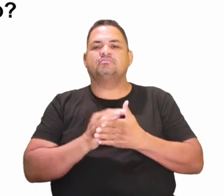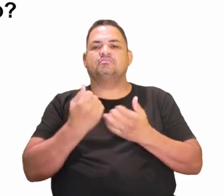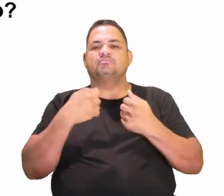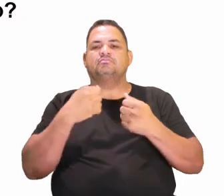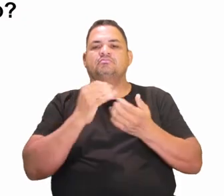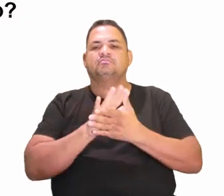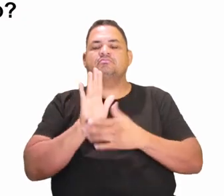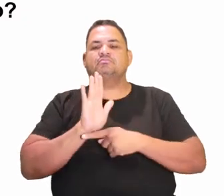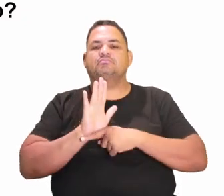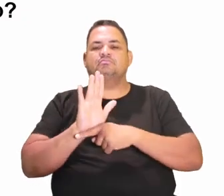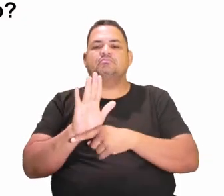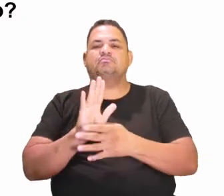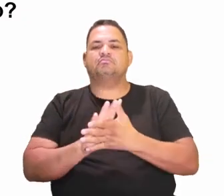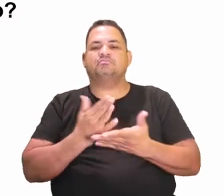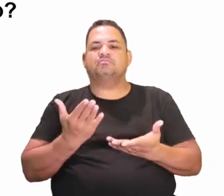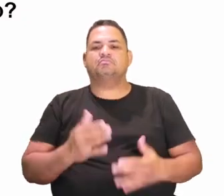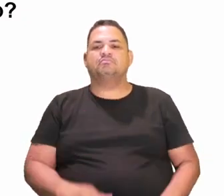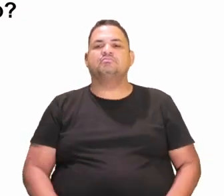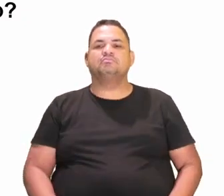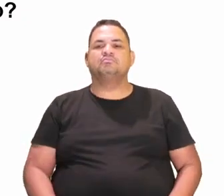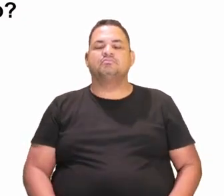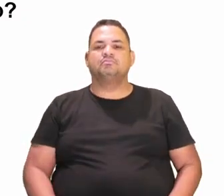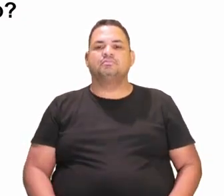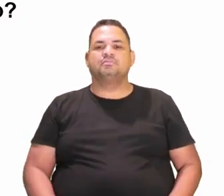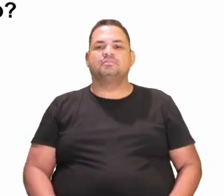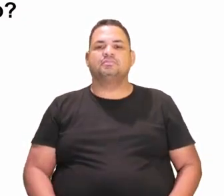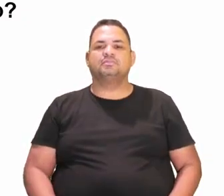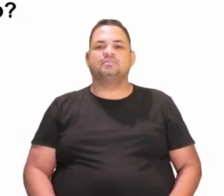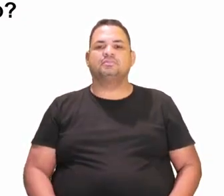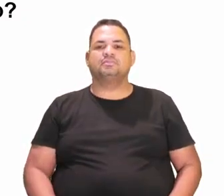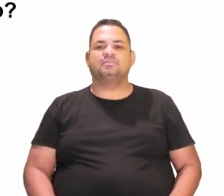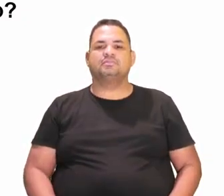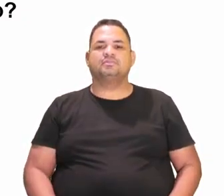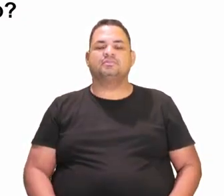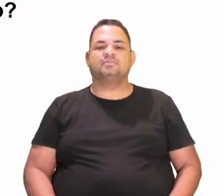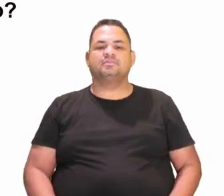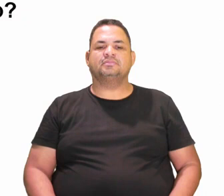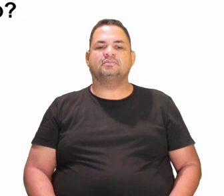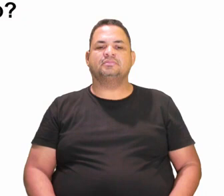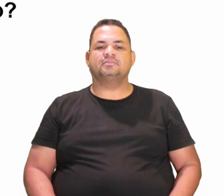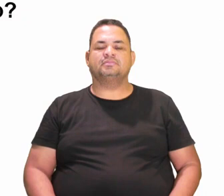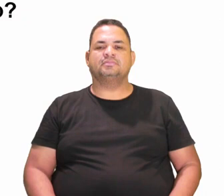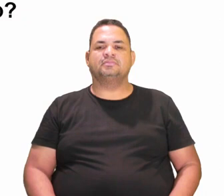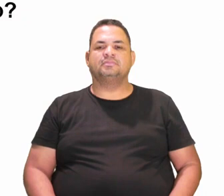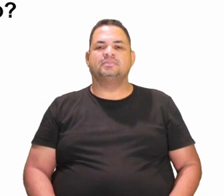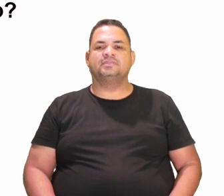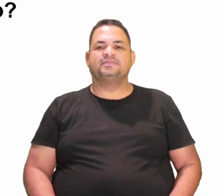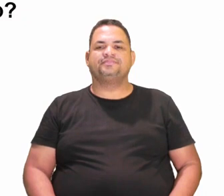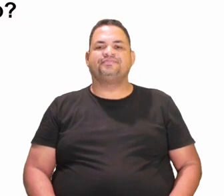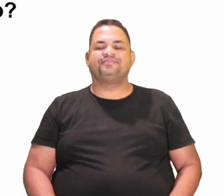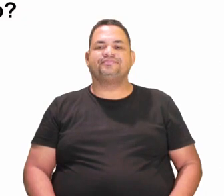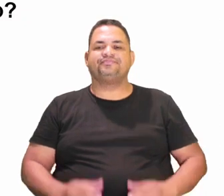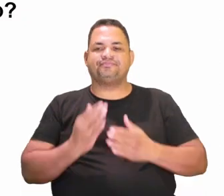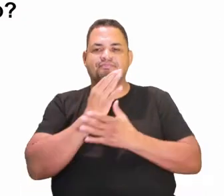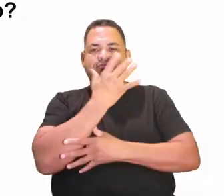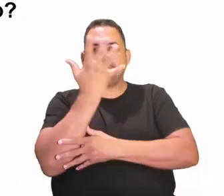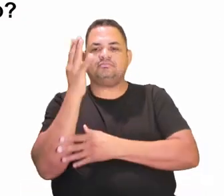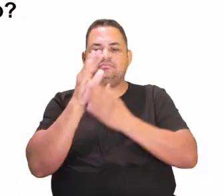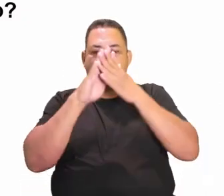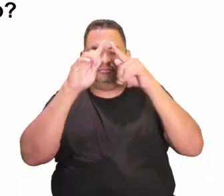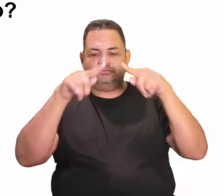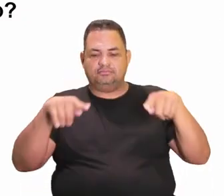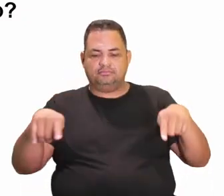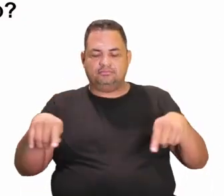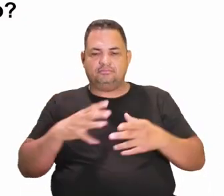resposta correta, porque essa linguagem não verbal mostra muito bem que isso é uma Christmas tree, uma árvore de Natal. E aí